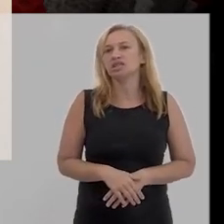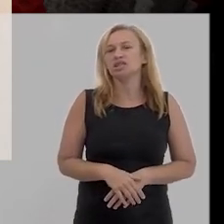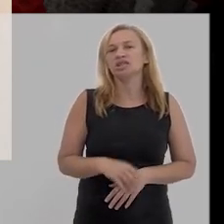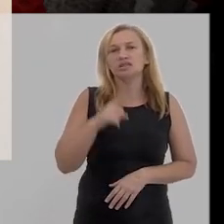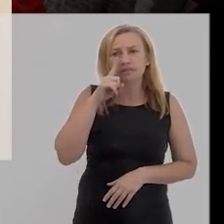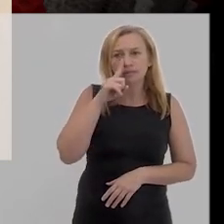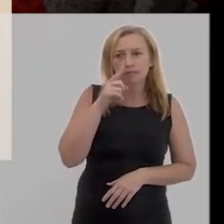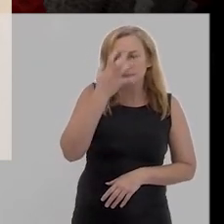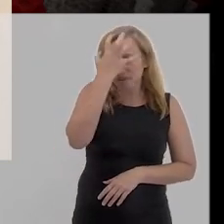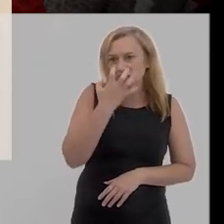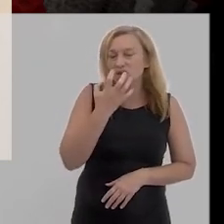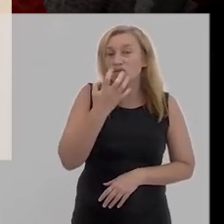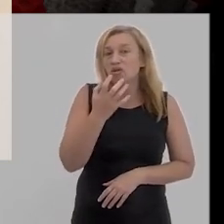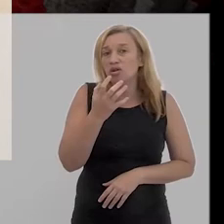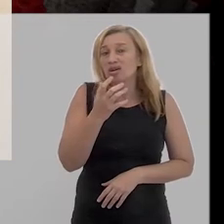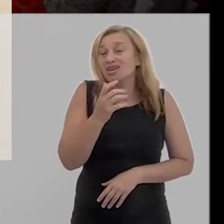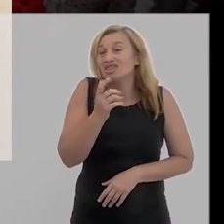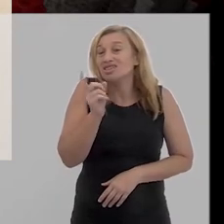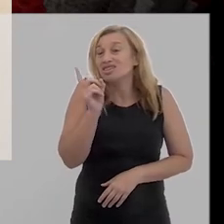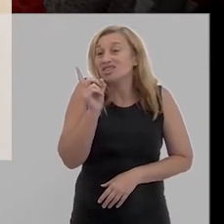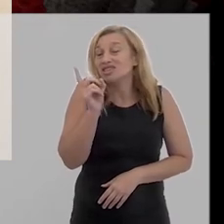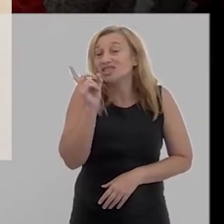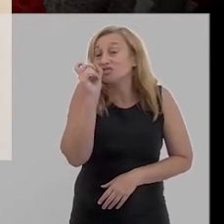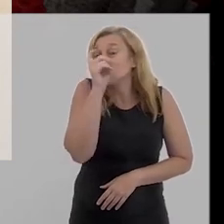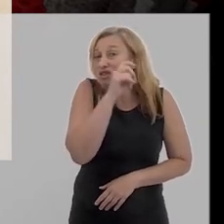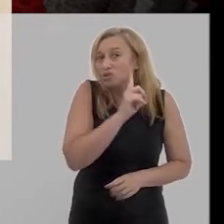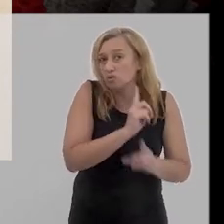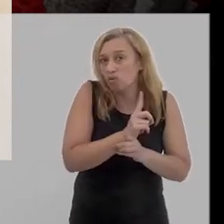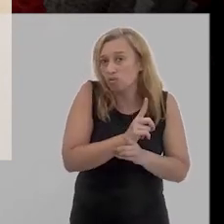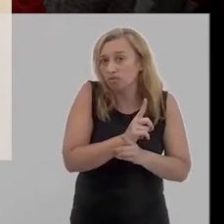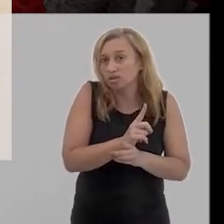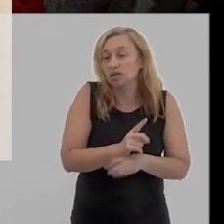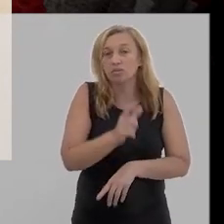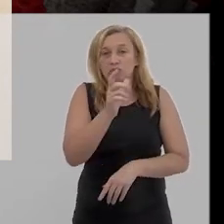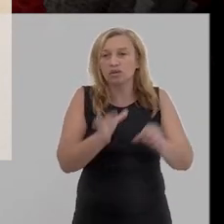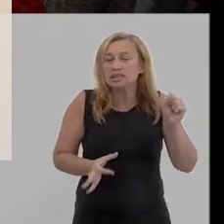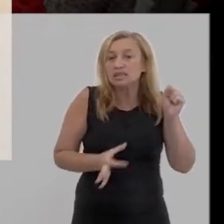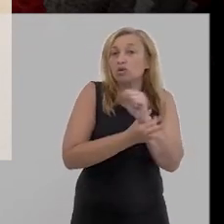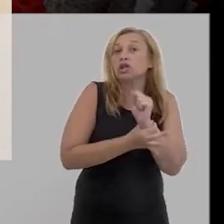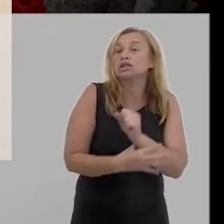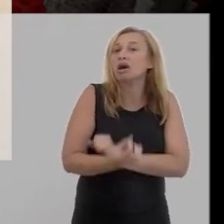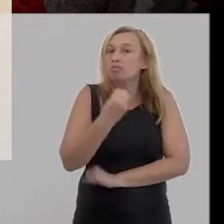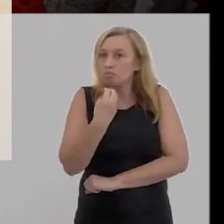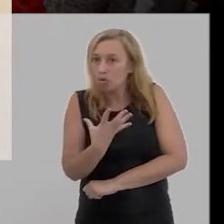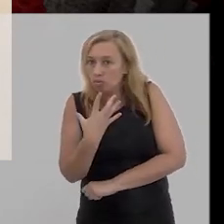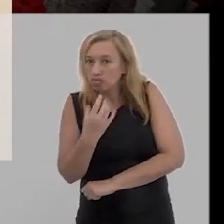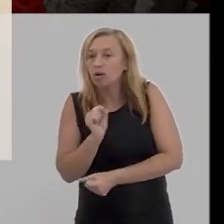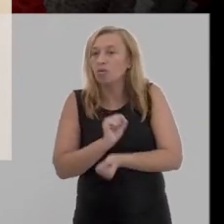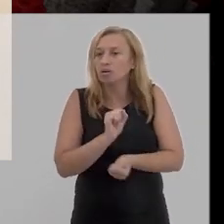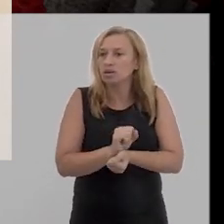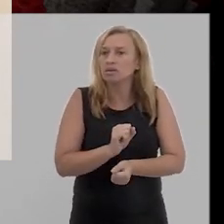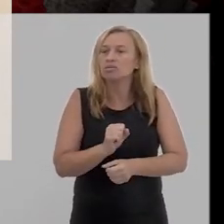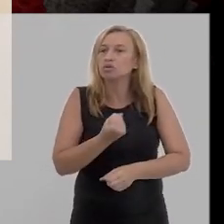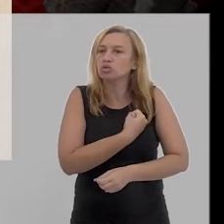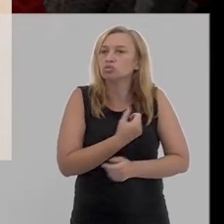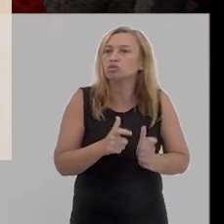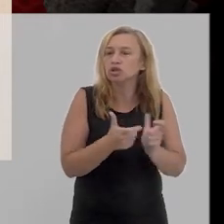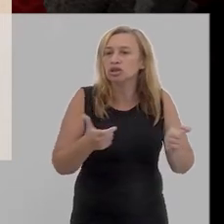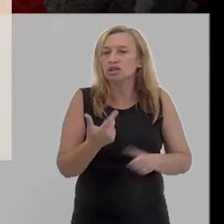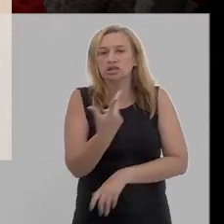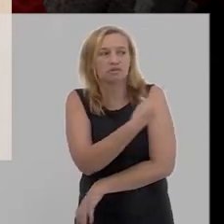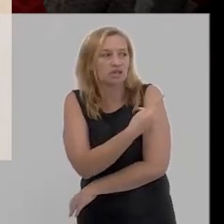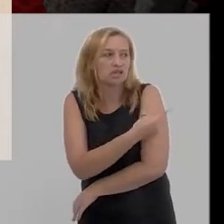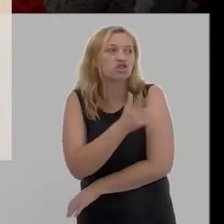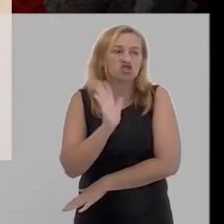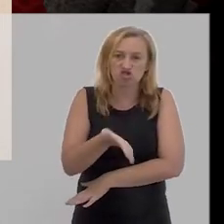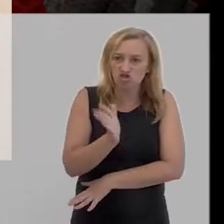foram extremamente raros. Então, a gente tem um perfil de segurança bom, esperado para a maioria das